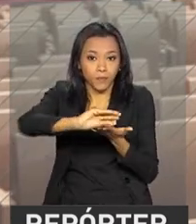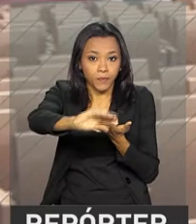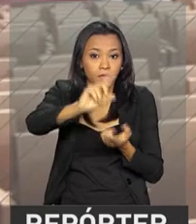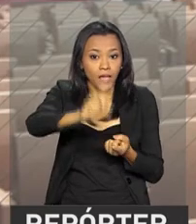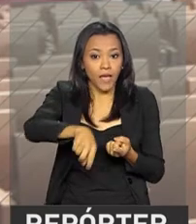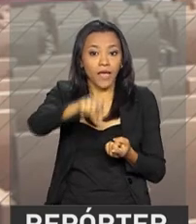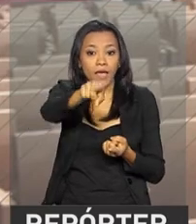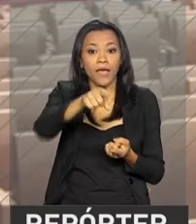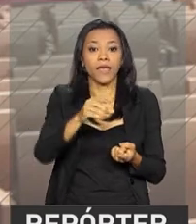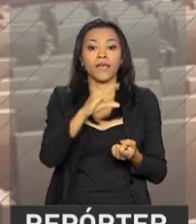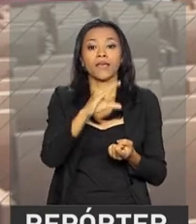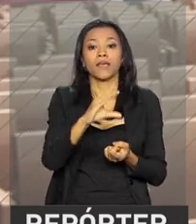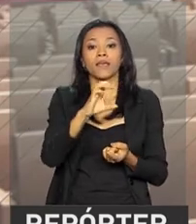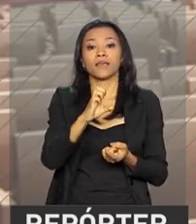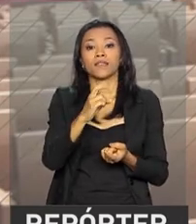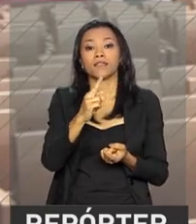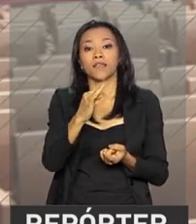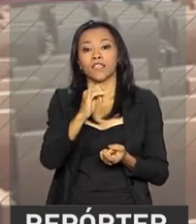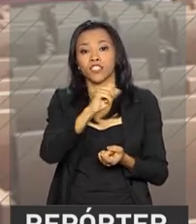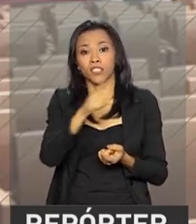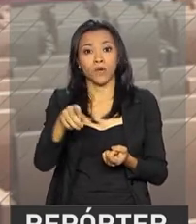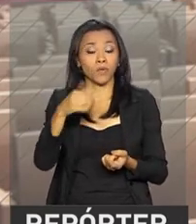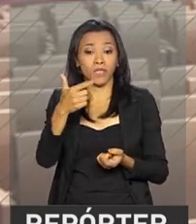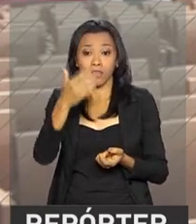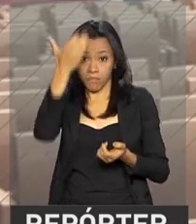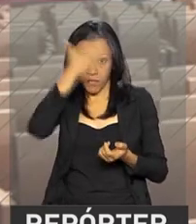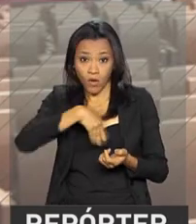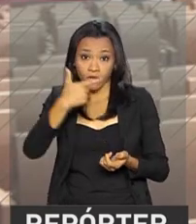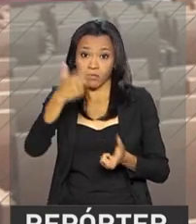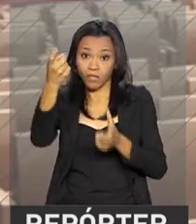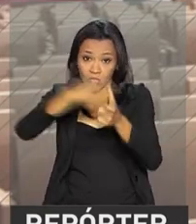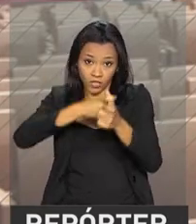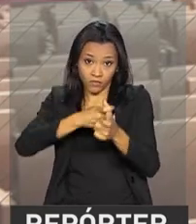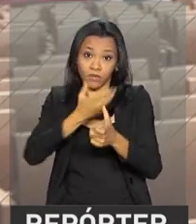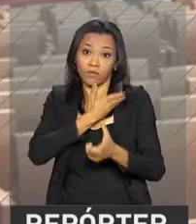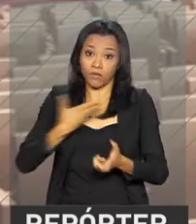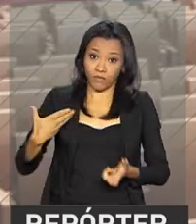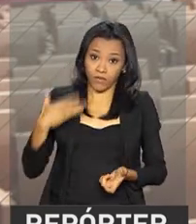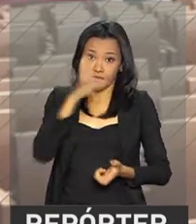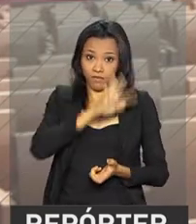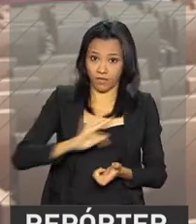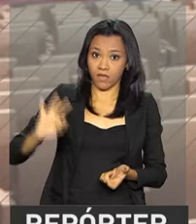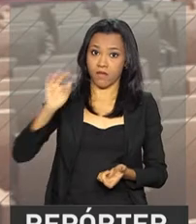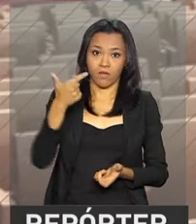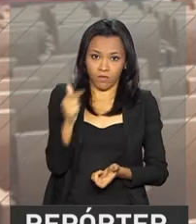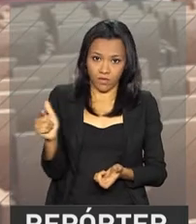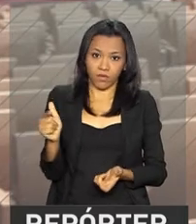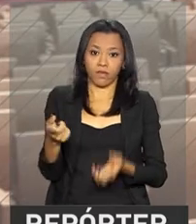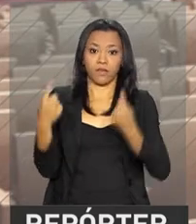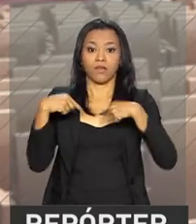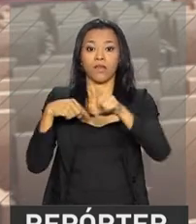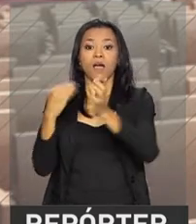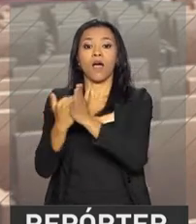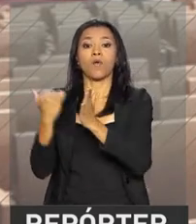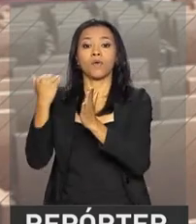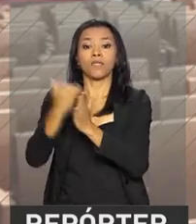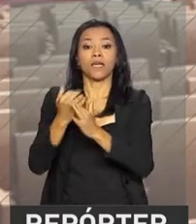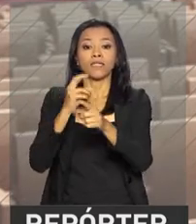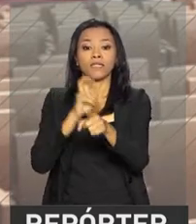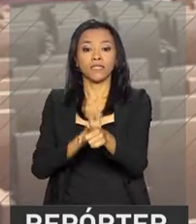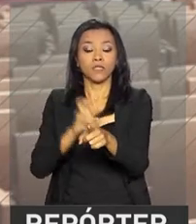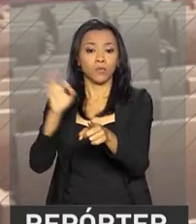certidões que comprovam não existirem dívidas com o governo federal aumento de 25% o número e valor de